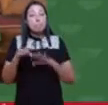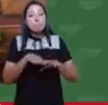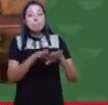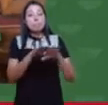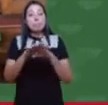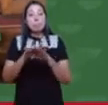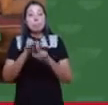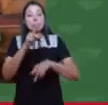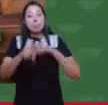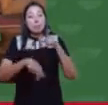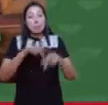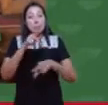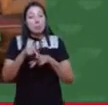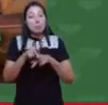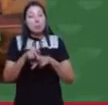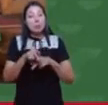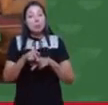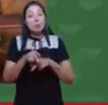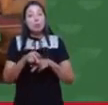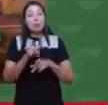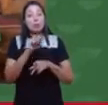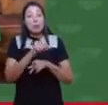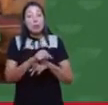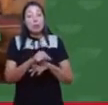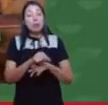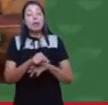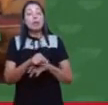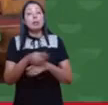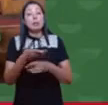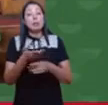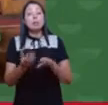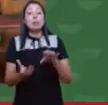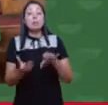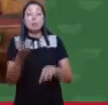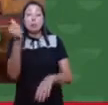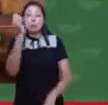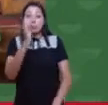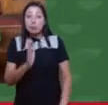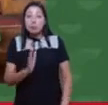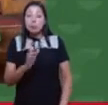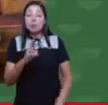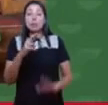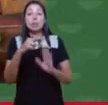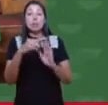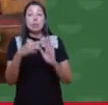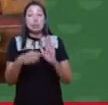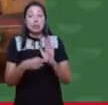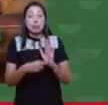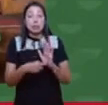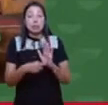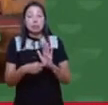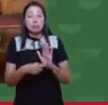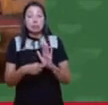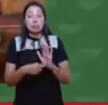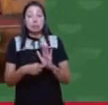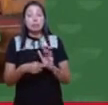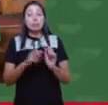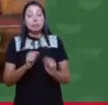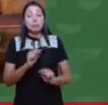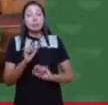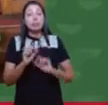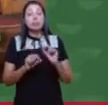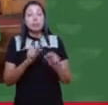democrática e popular no parlamento brasileiro. E essas regras, que